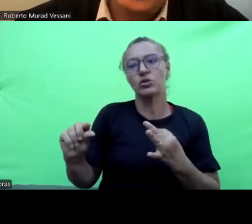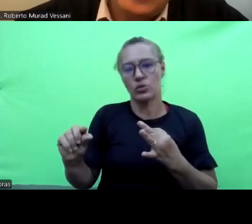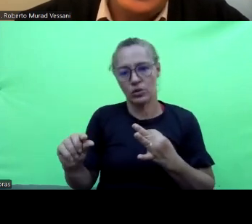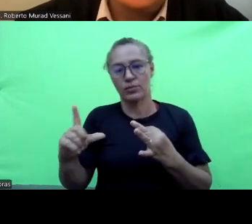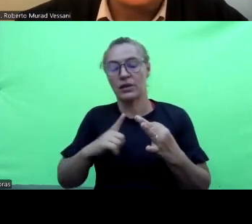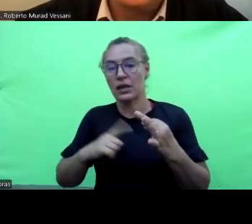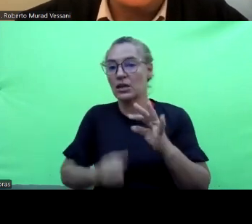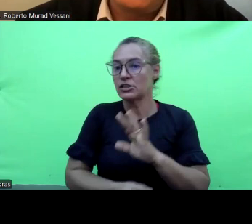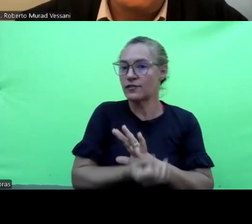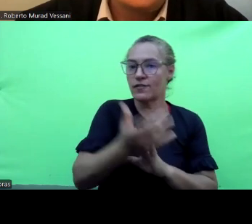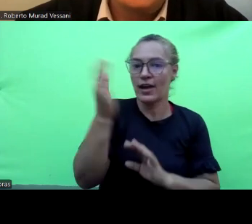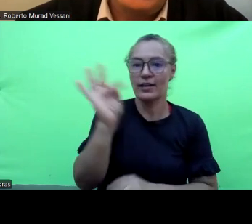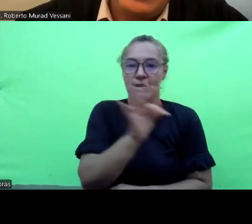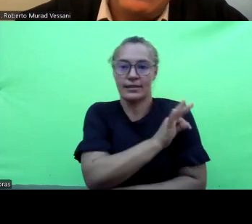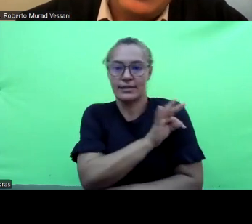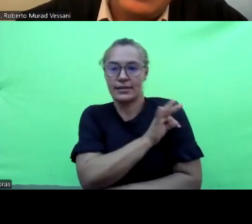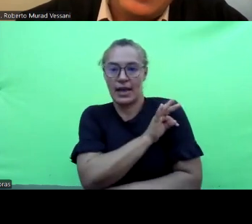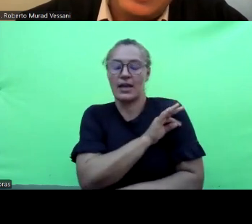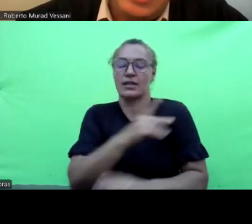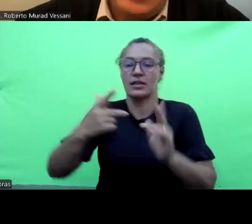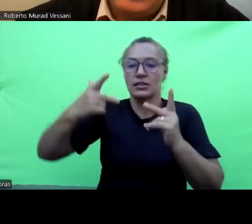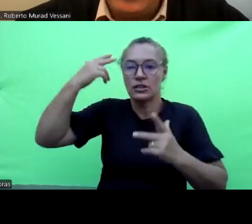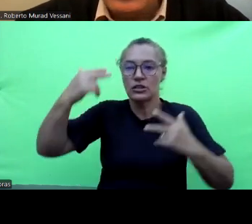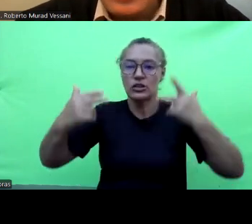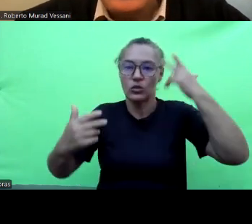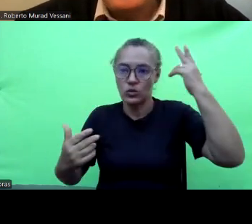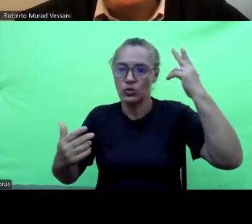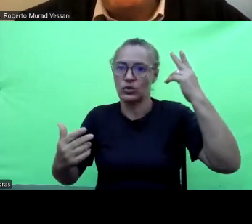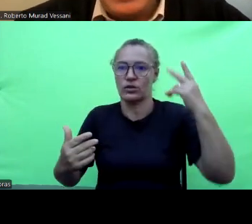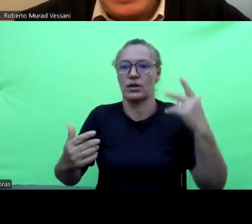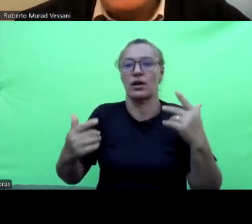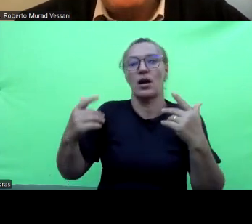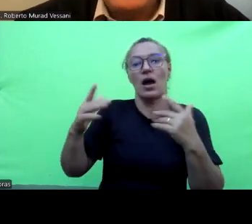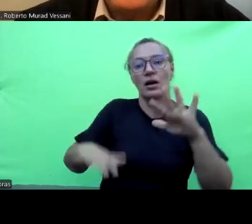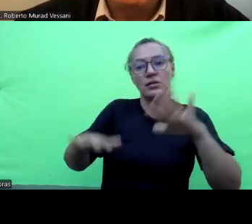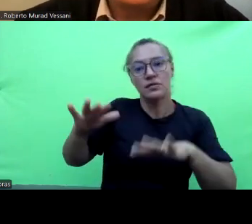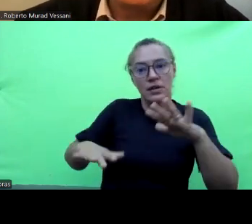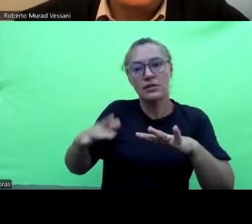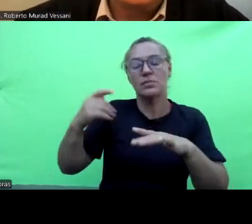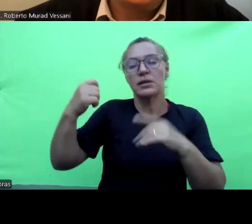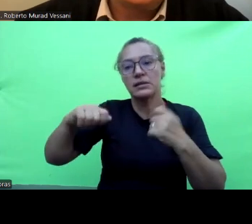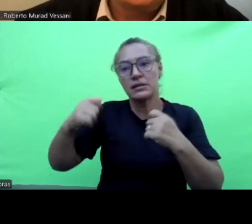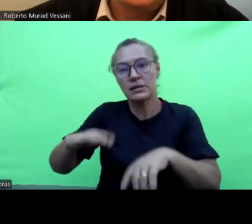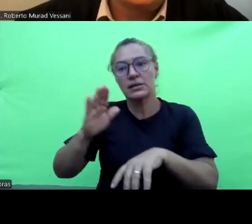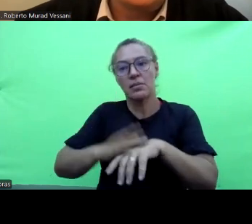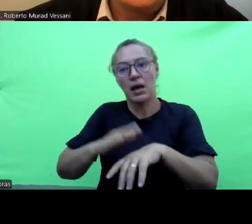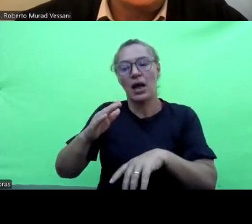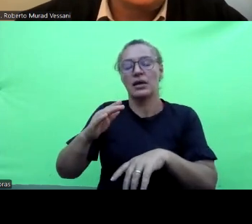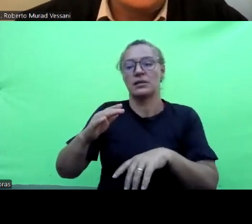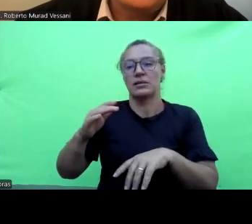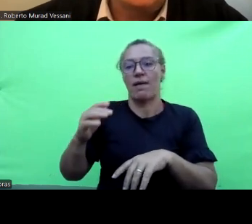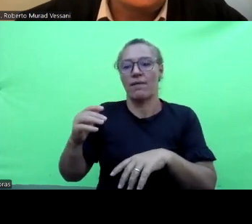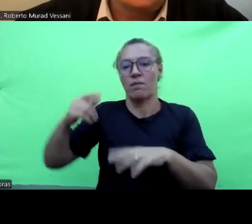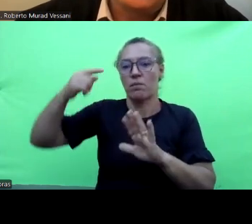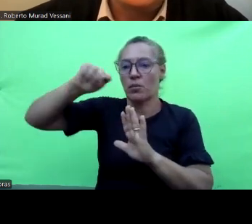técnicas cirúrgicas também, algumas menos invasivas e outras mais invasivas, a depender da situação clínica